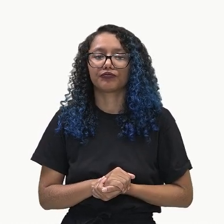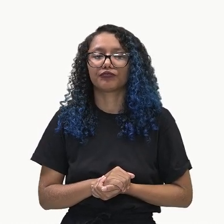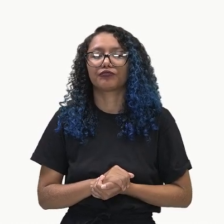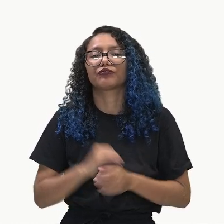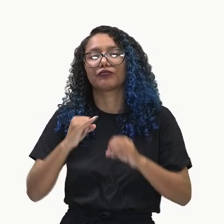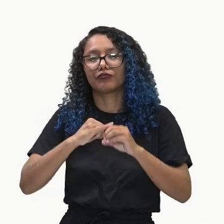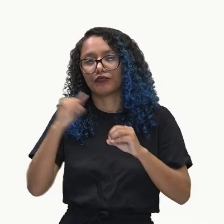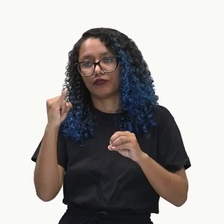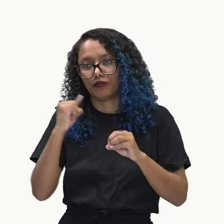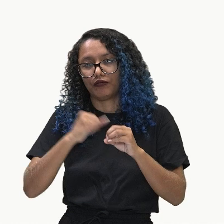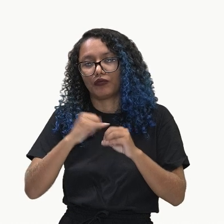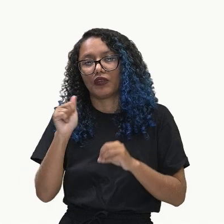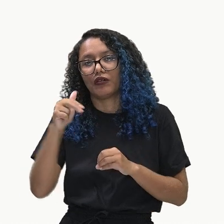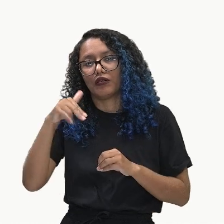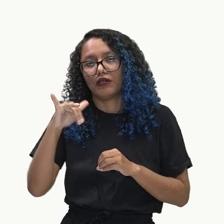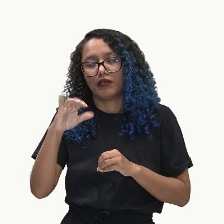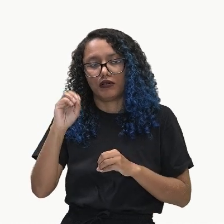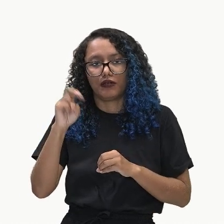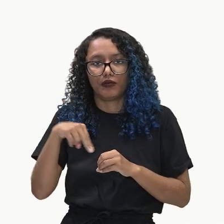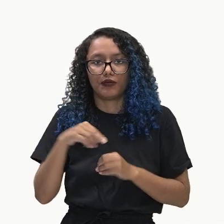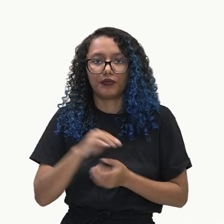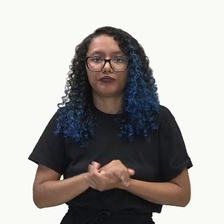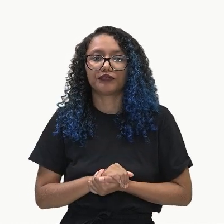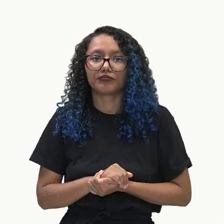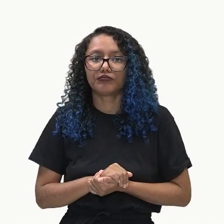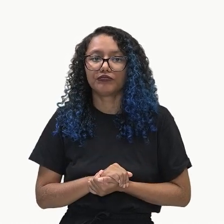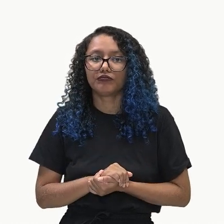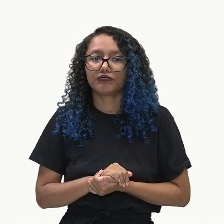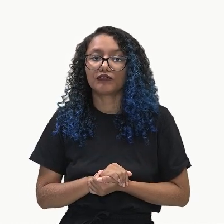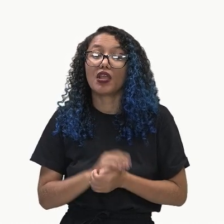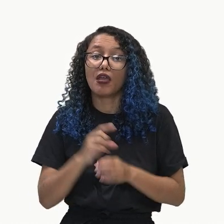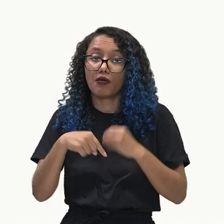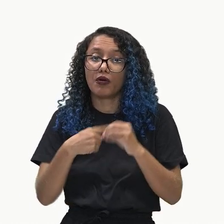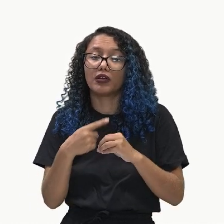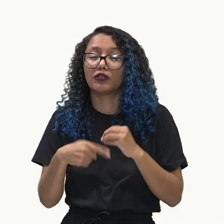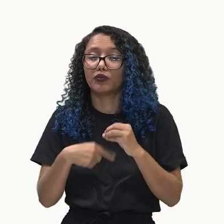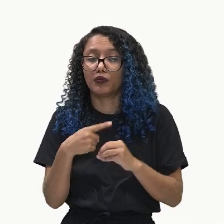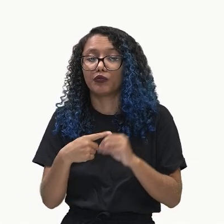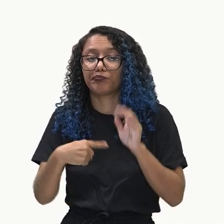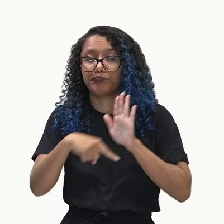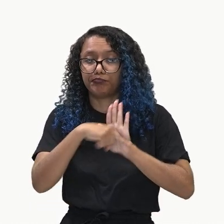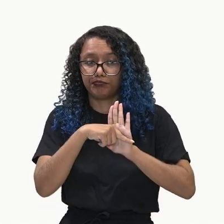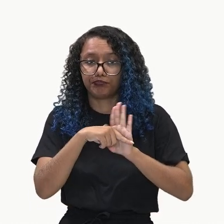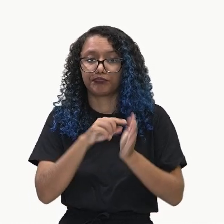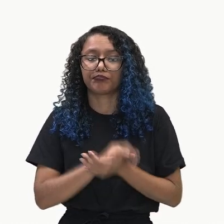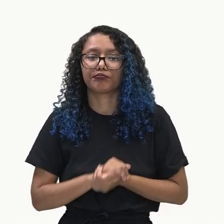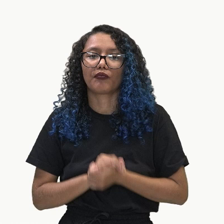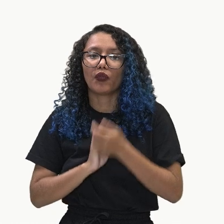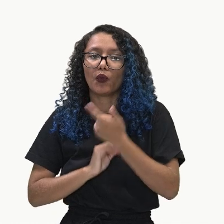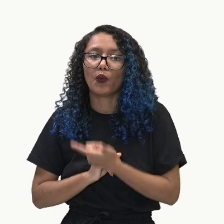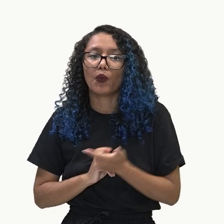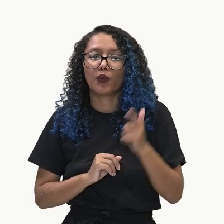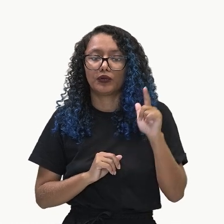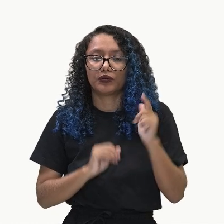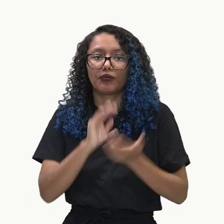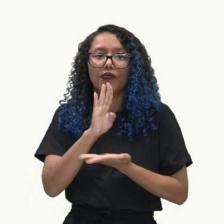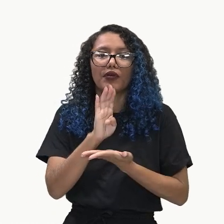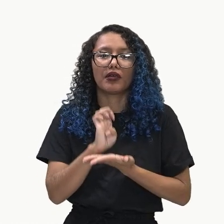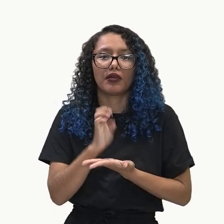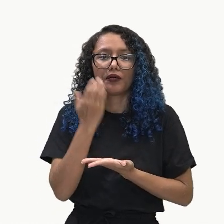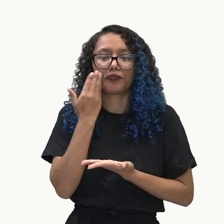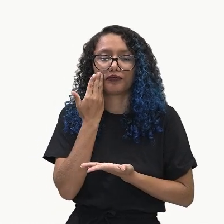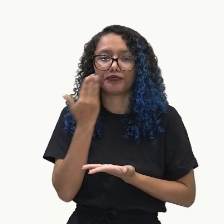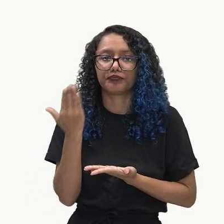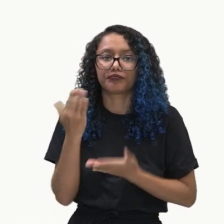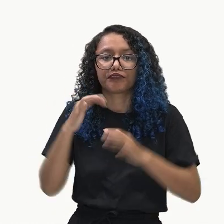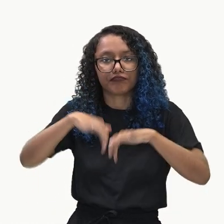a molécula que vai ficar negativa. A base, dividir